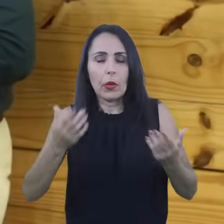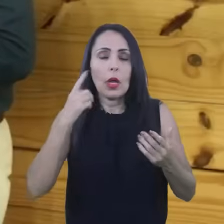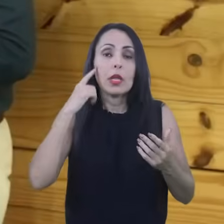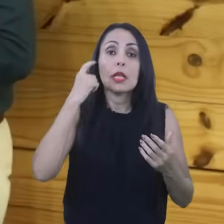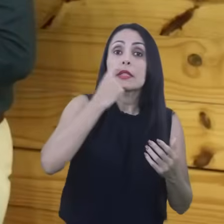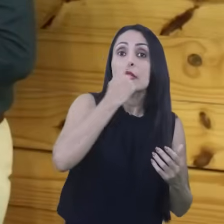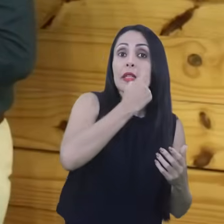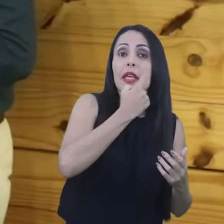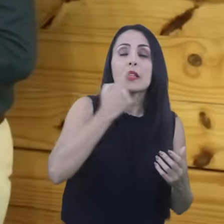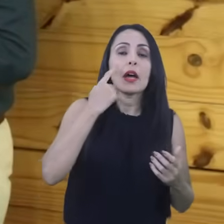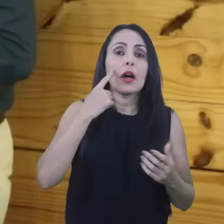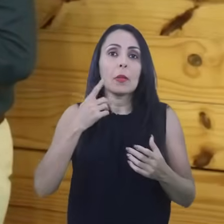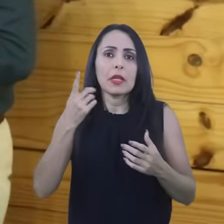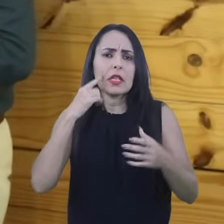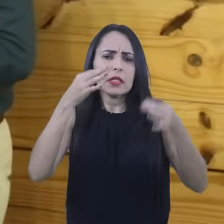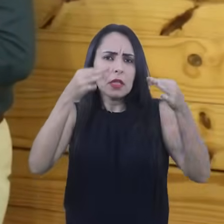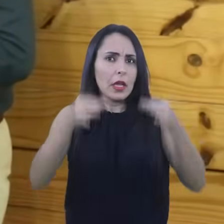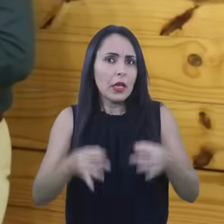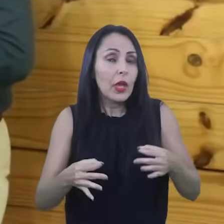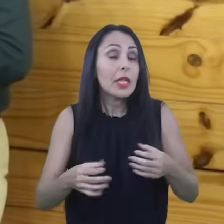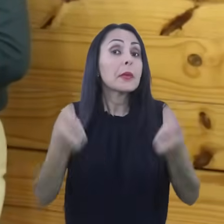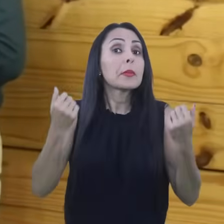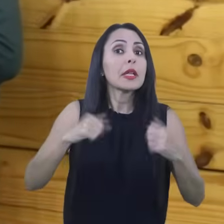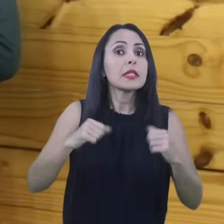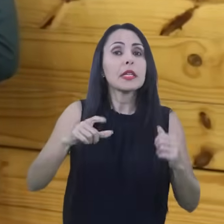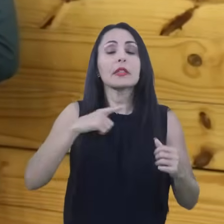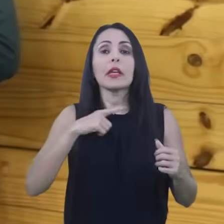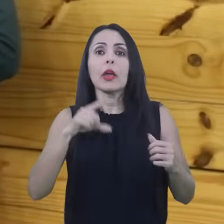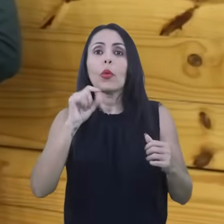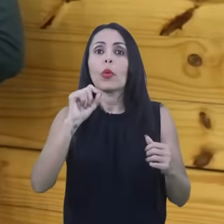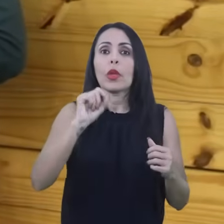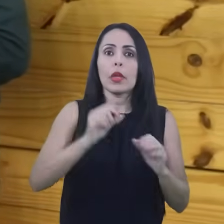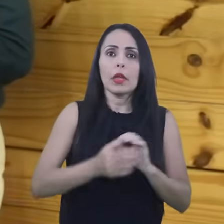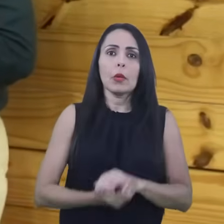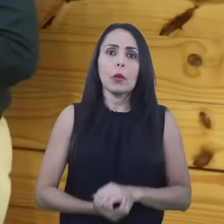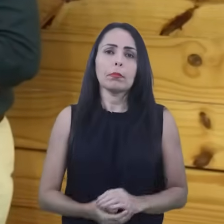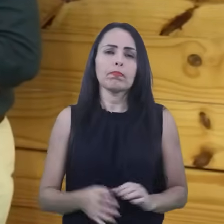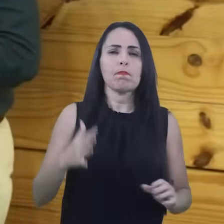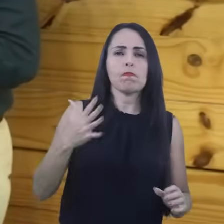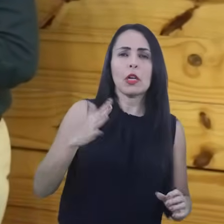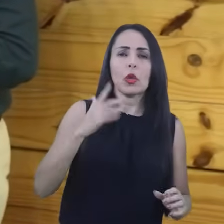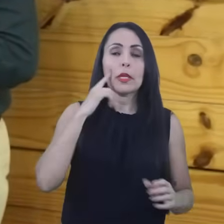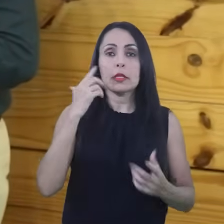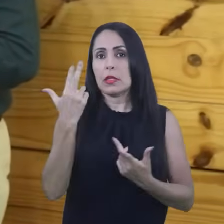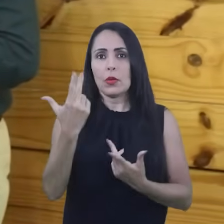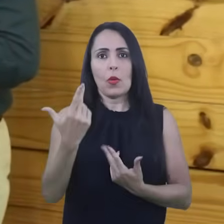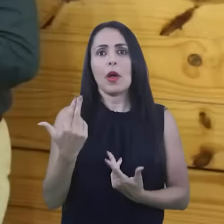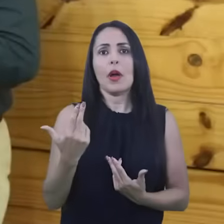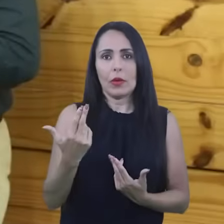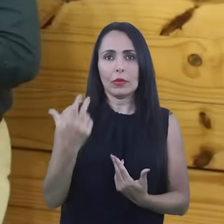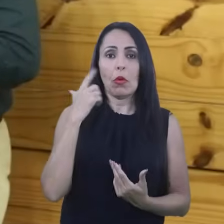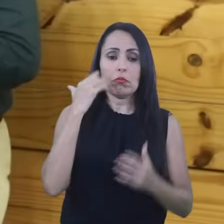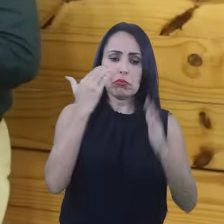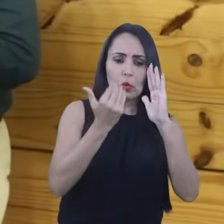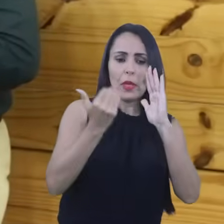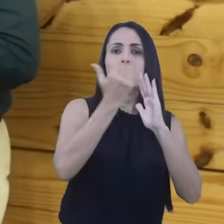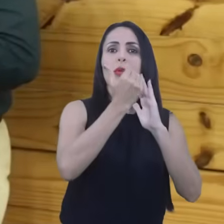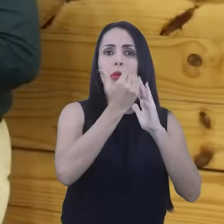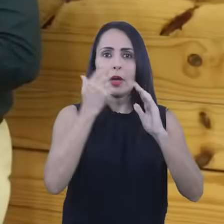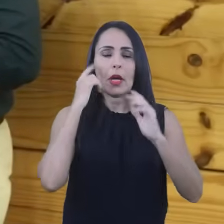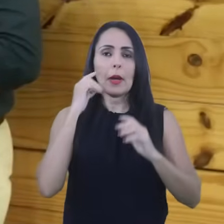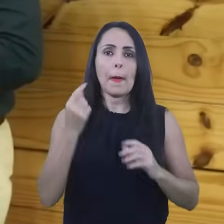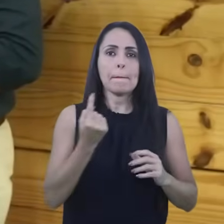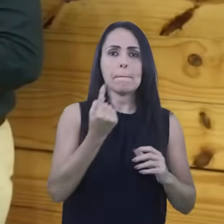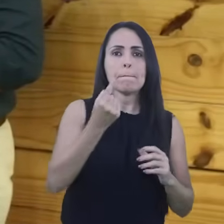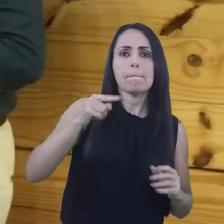ser considerado ideal, ele precisa ter aí, né, uma margem igual, né, ou superior a